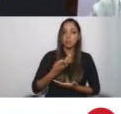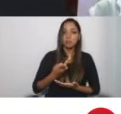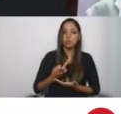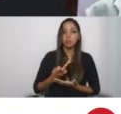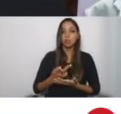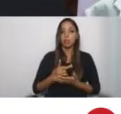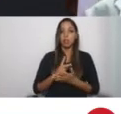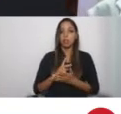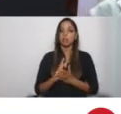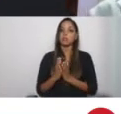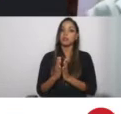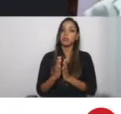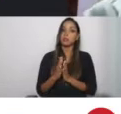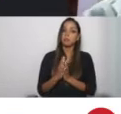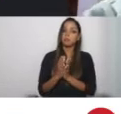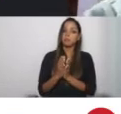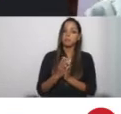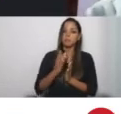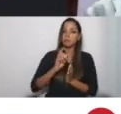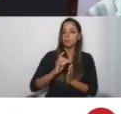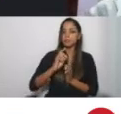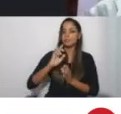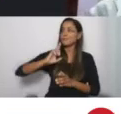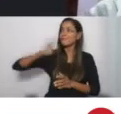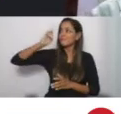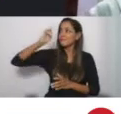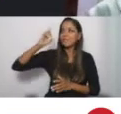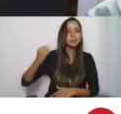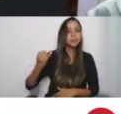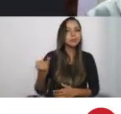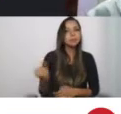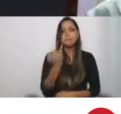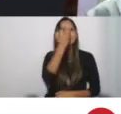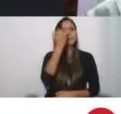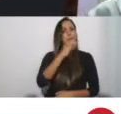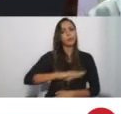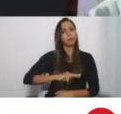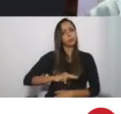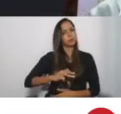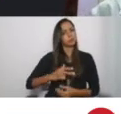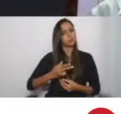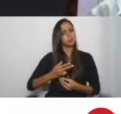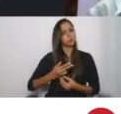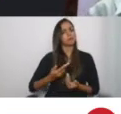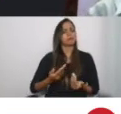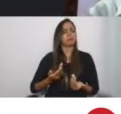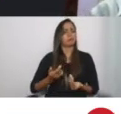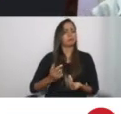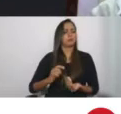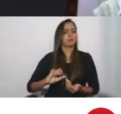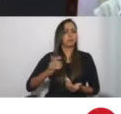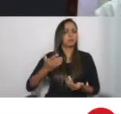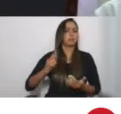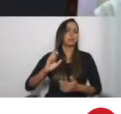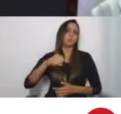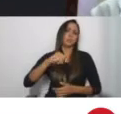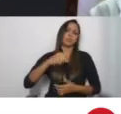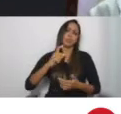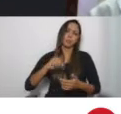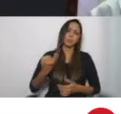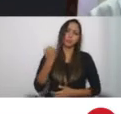essencial? E também o pessoal vem com críticas a esse projeto, onde diz, não, podemos sim rezar em casa.